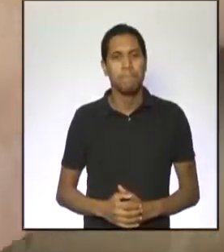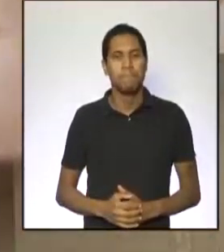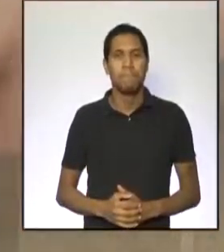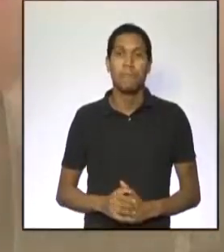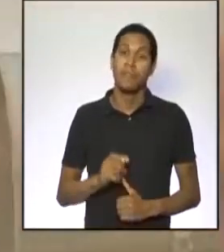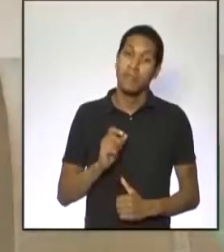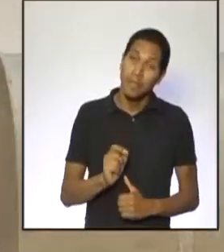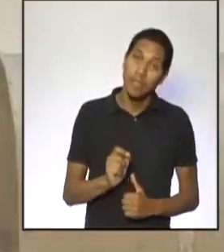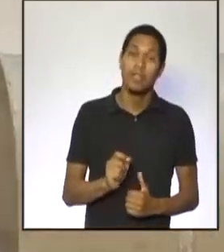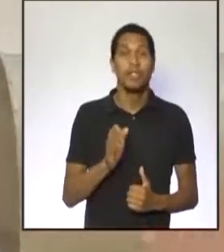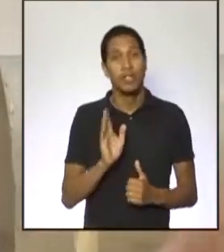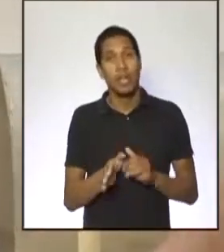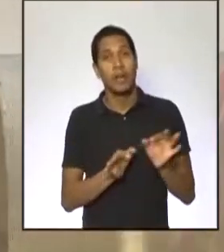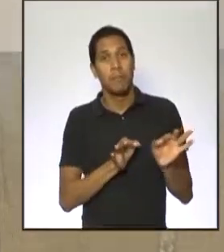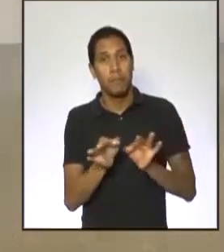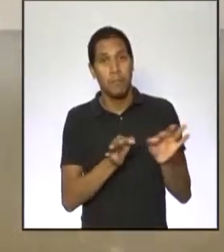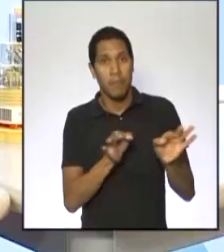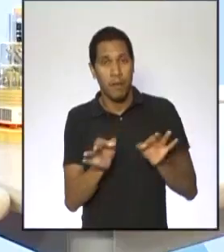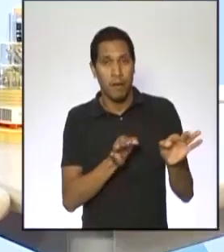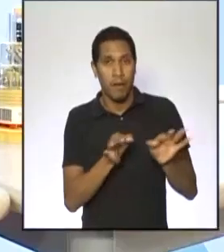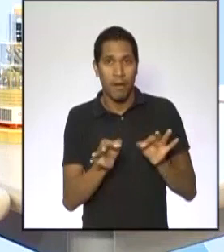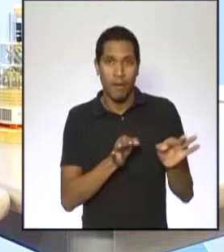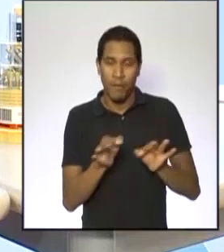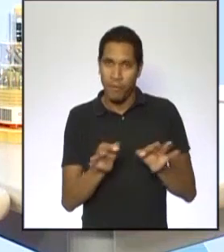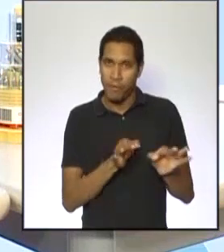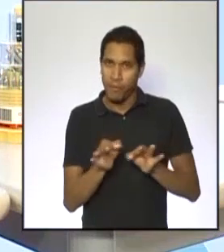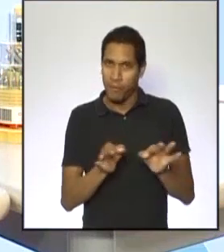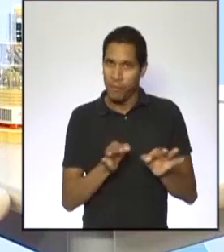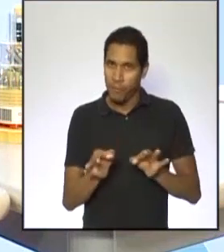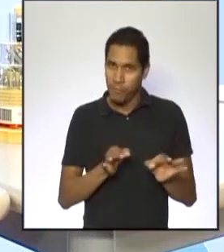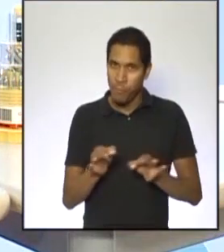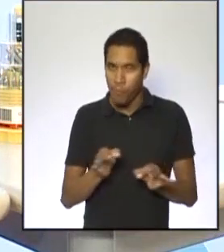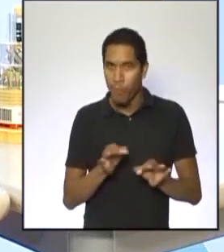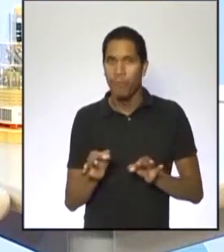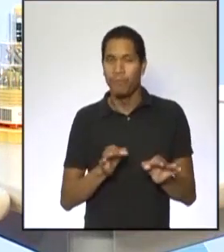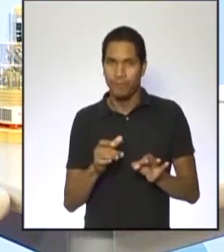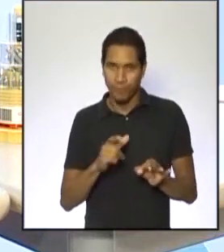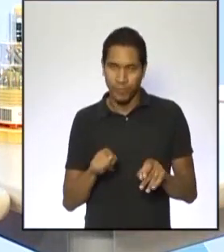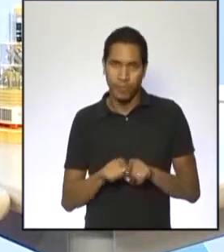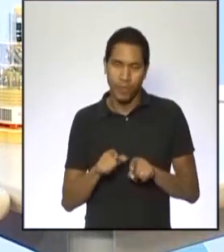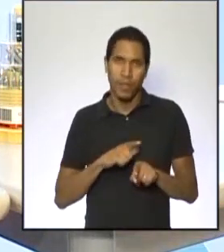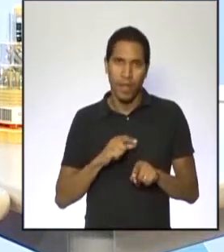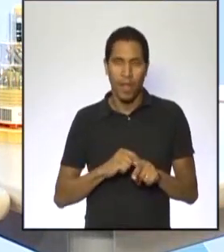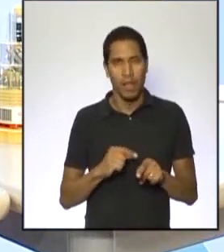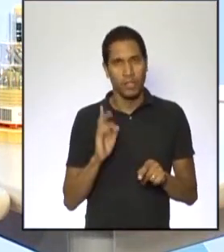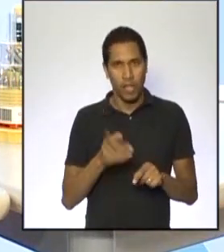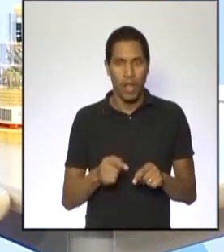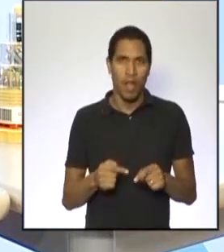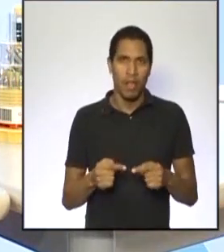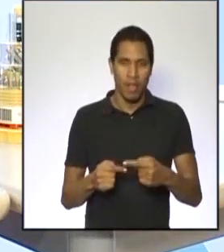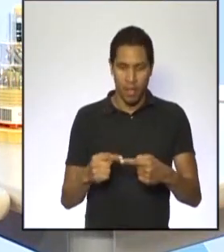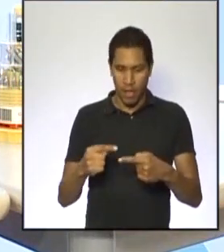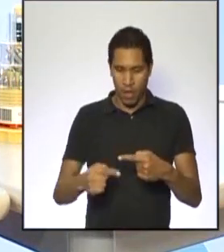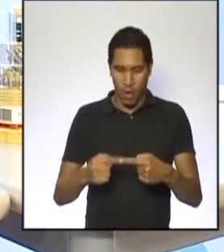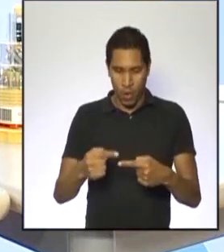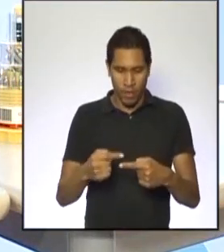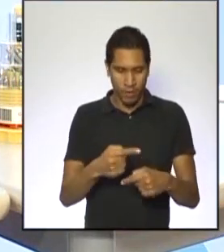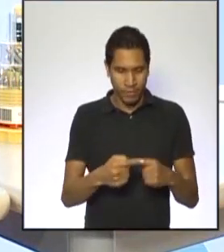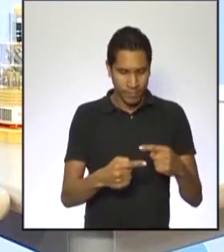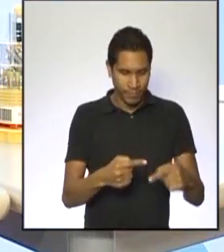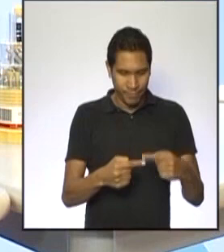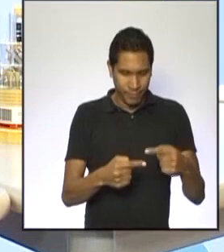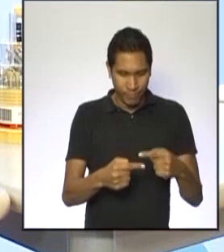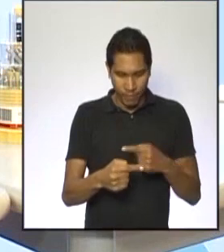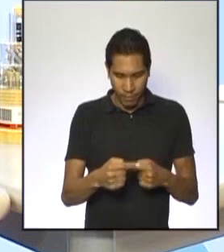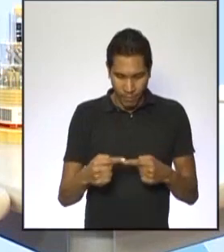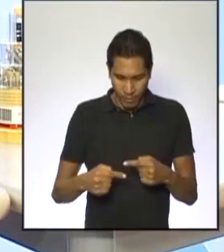Enquanto isso, eu já vou preparar aqui, então, os outros 2 lados dele. Isso também